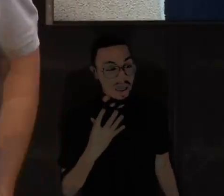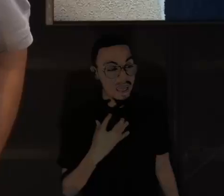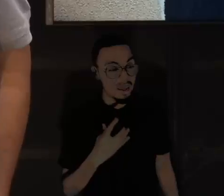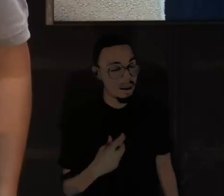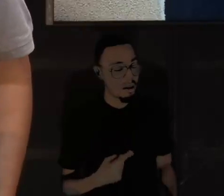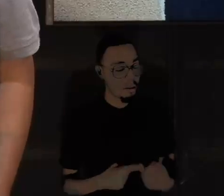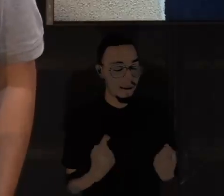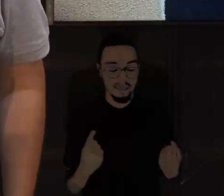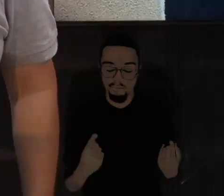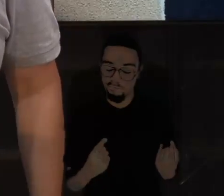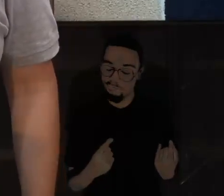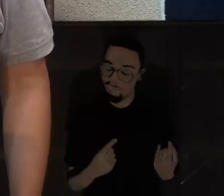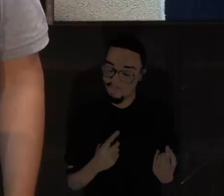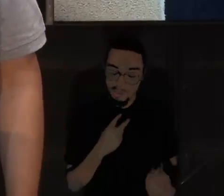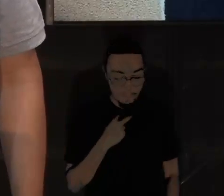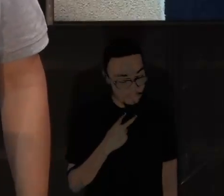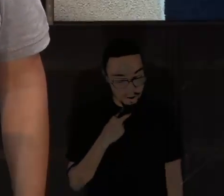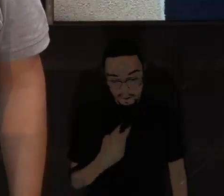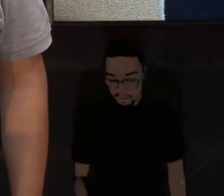eu não posso.